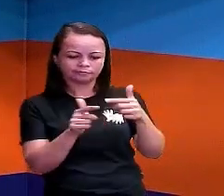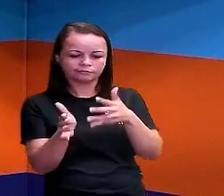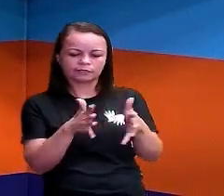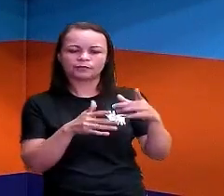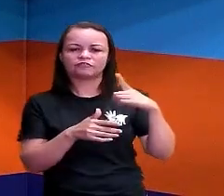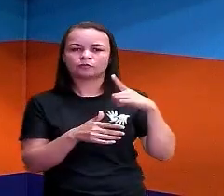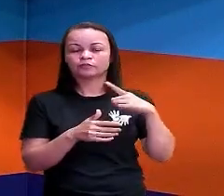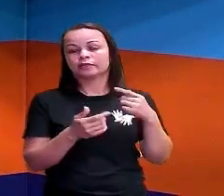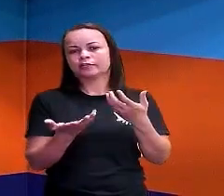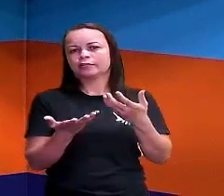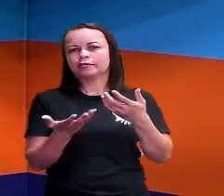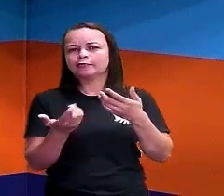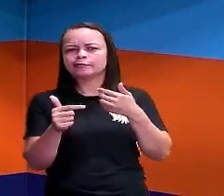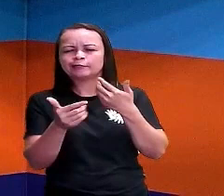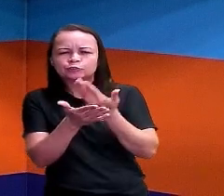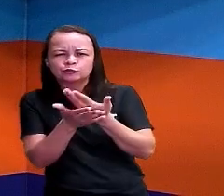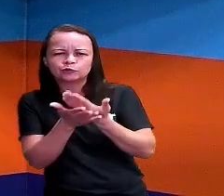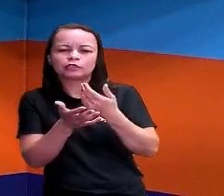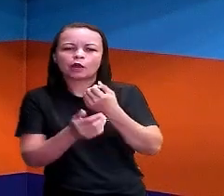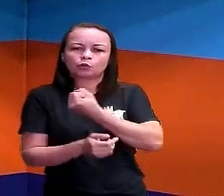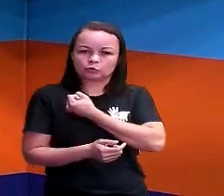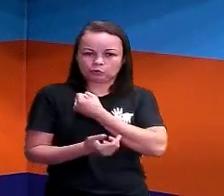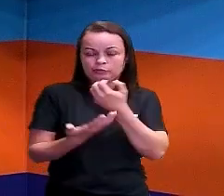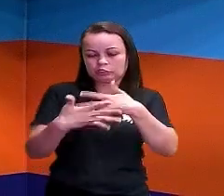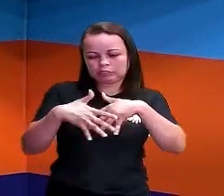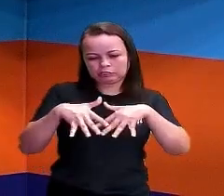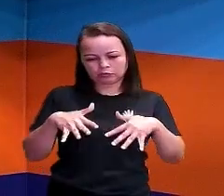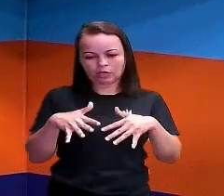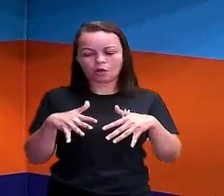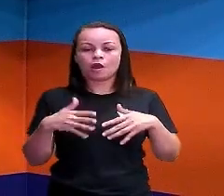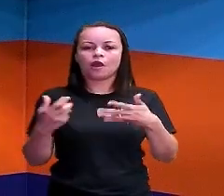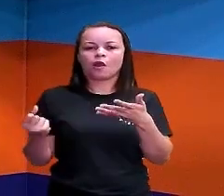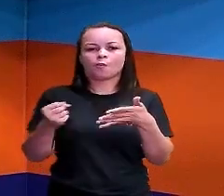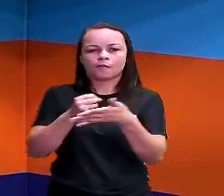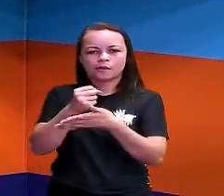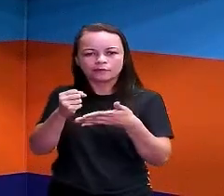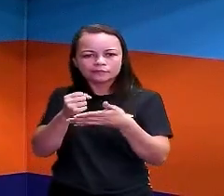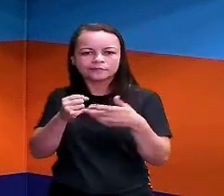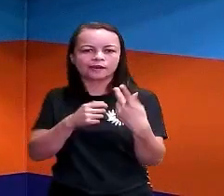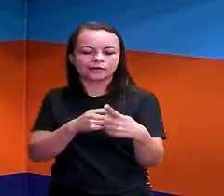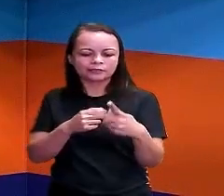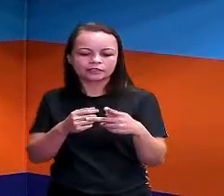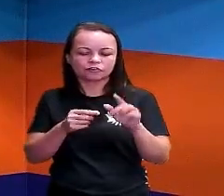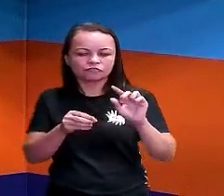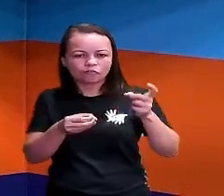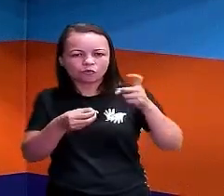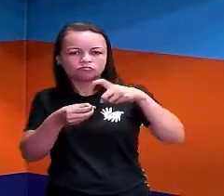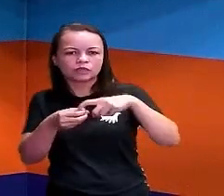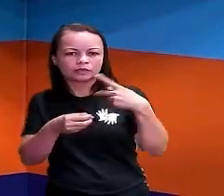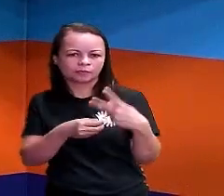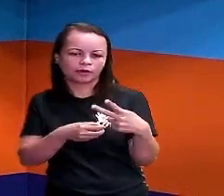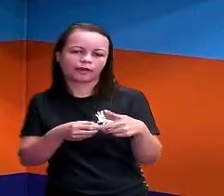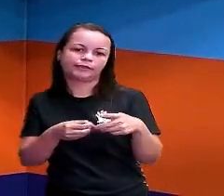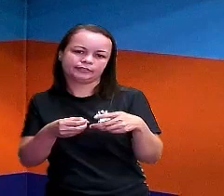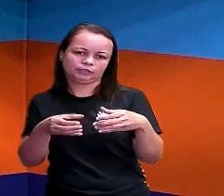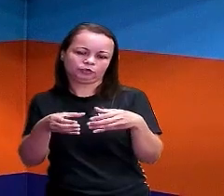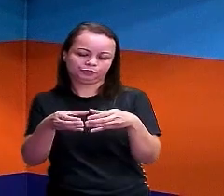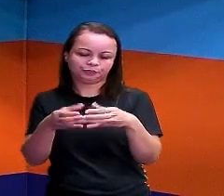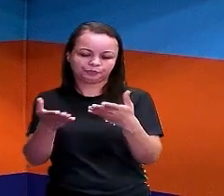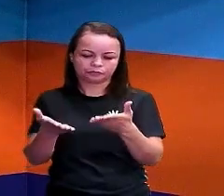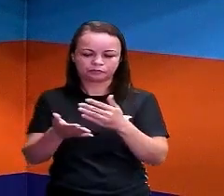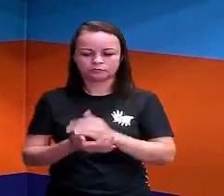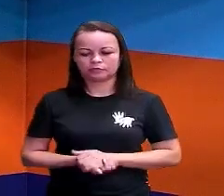conjunto dos números naturais. As operações básicas voltadas para esse conjunto, tá? O conjunto dos números